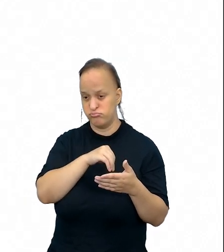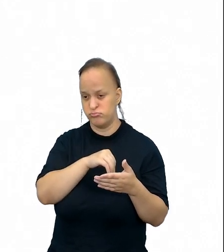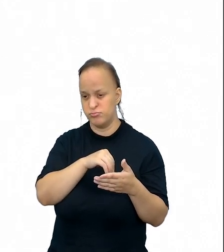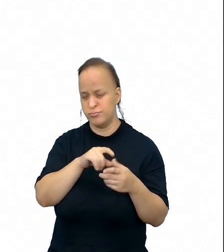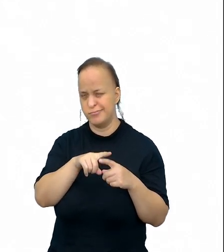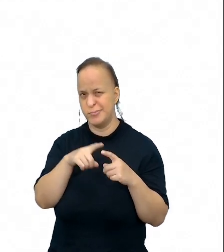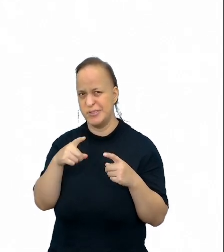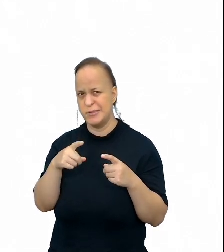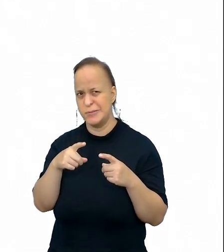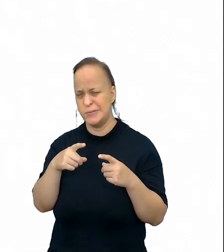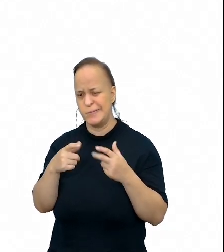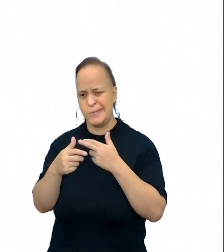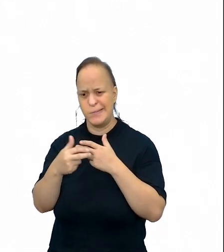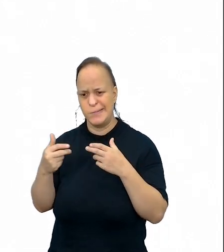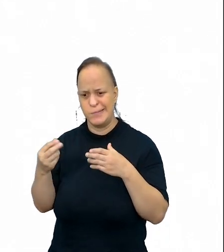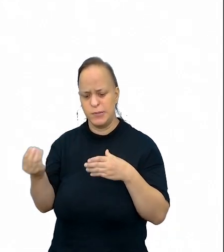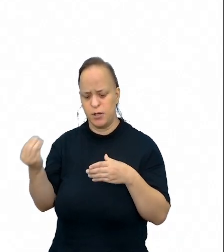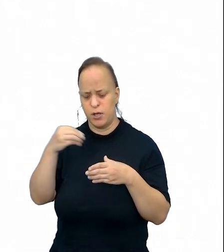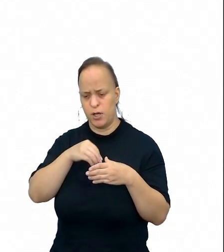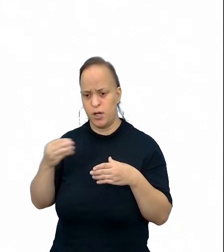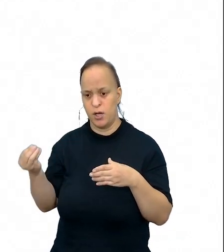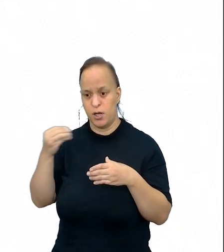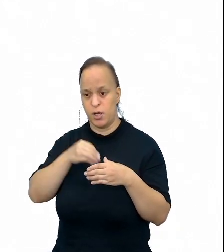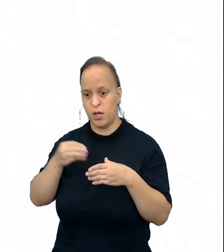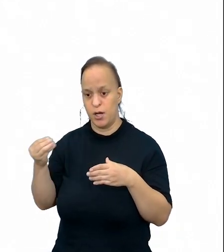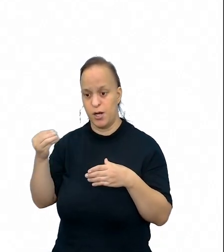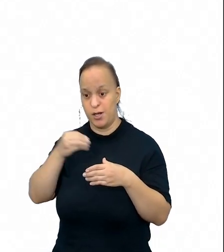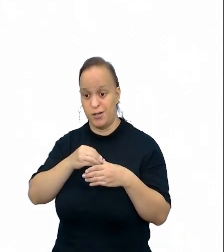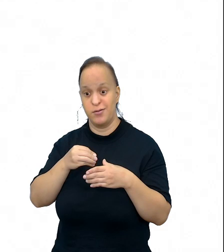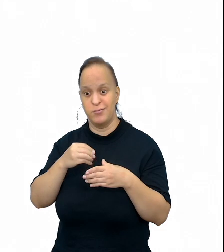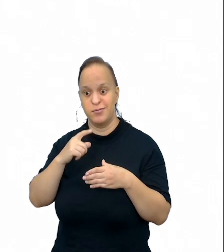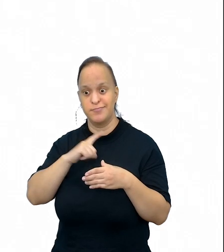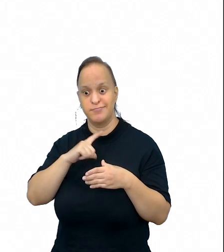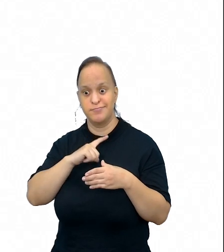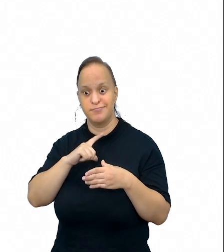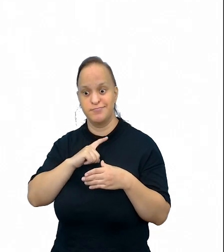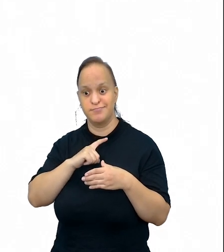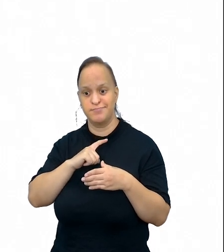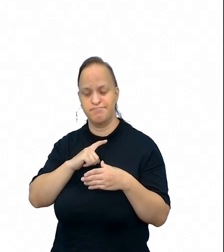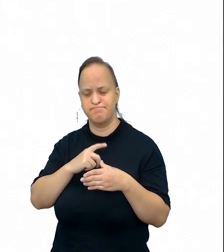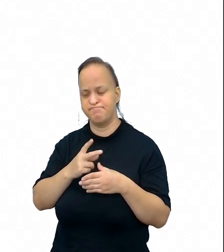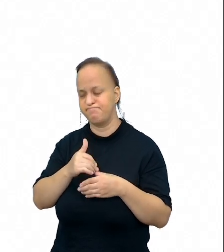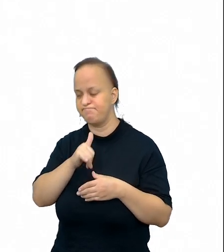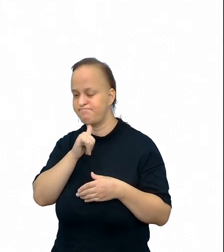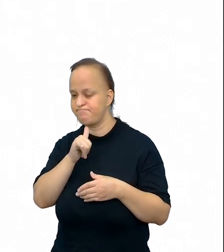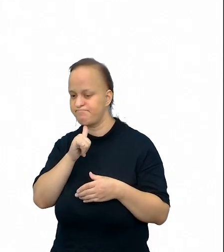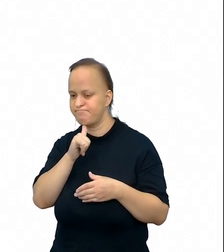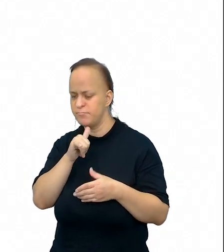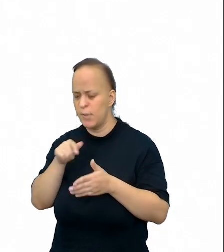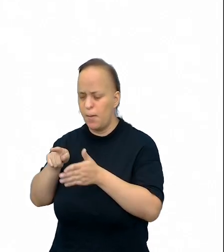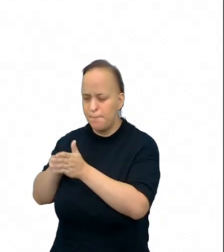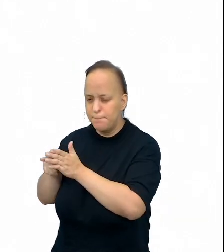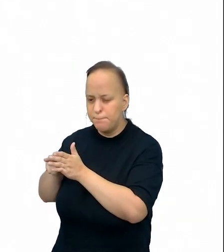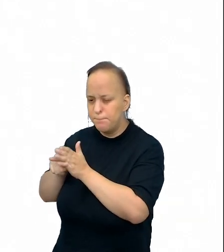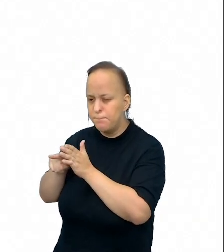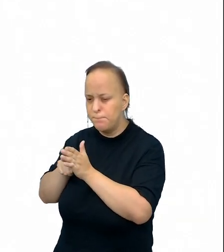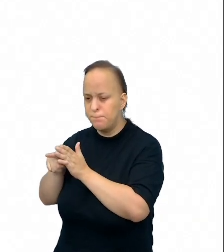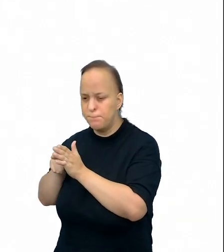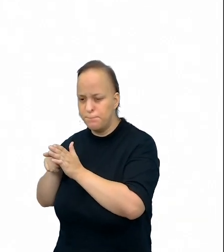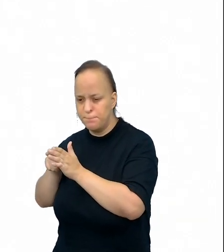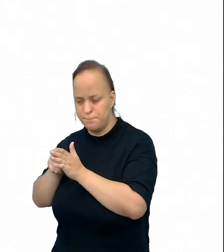outros elementos, por isso que ele pesquisou alguns textos de cunho